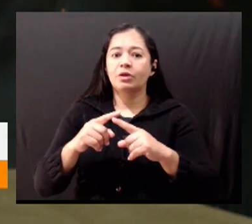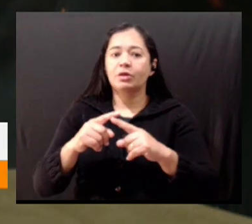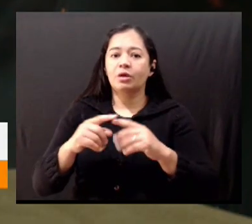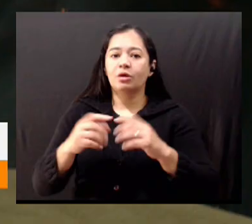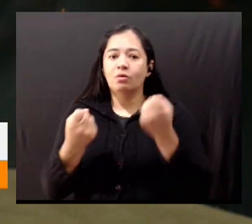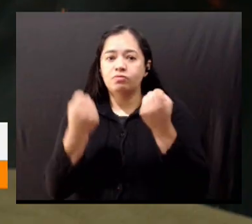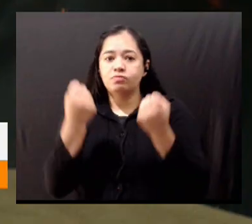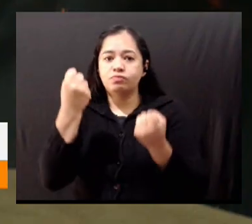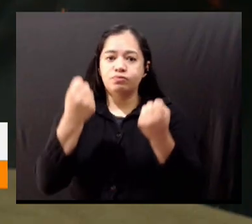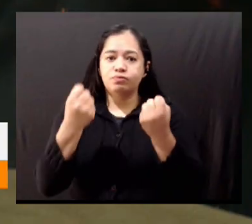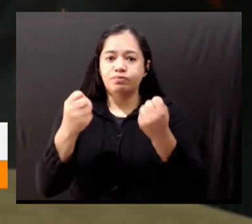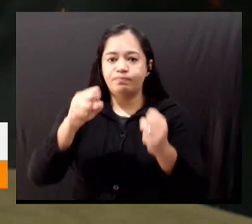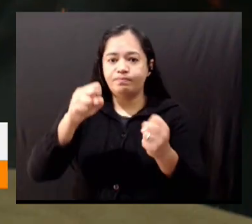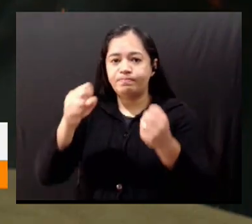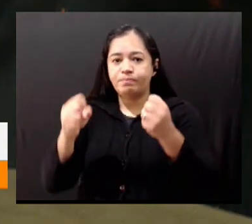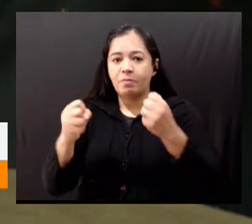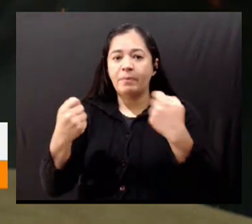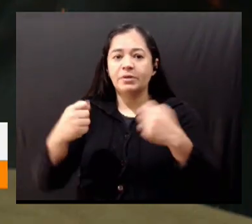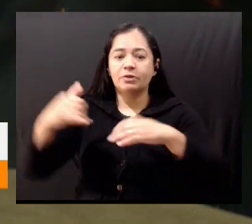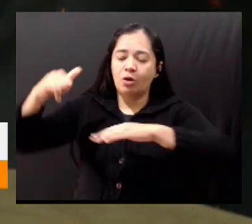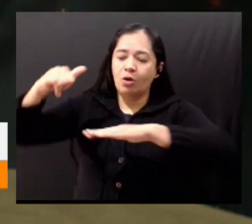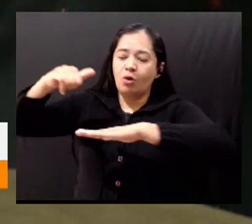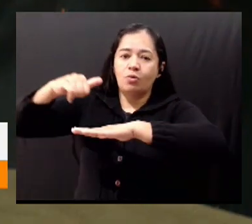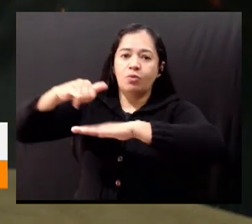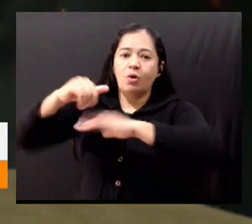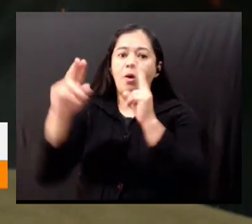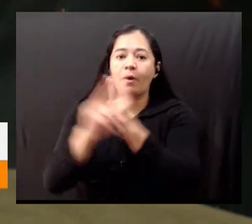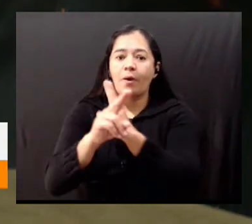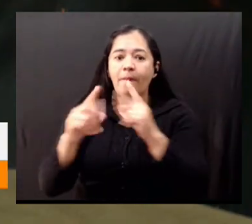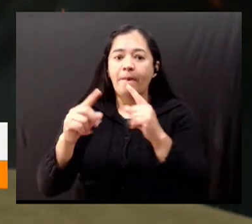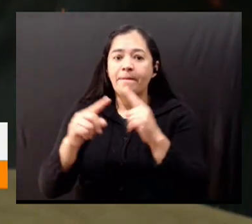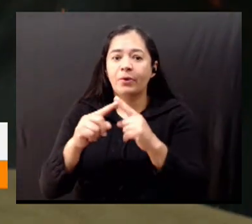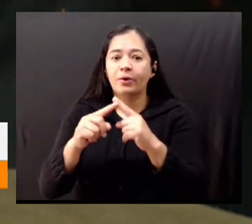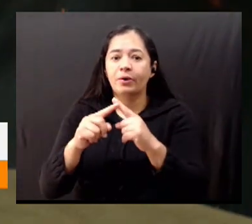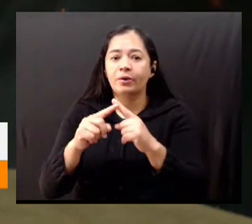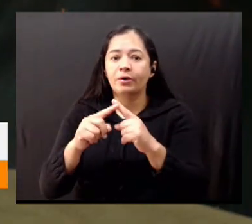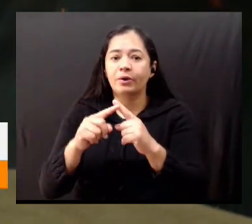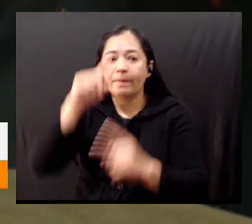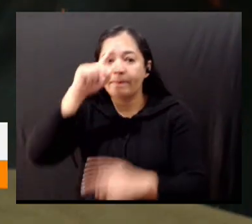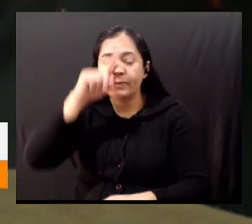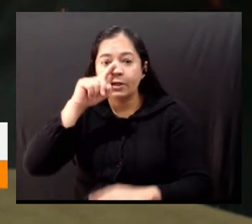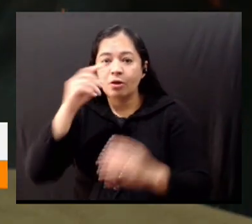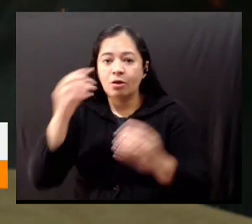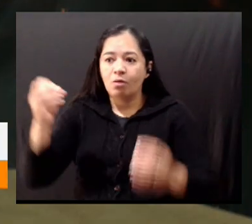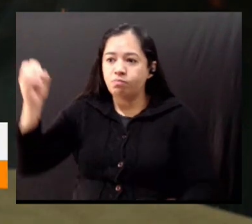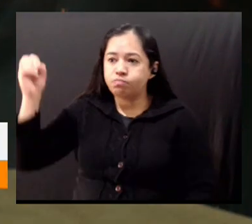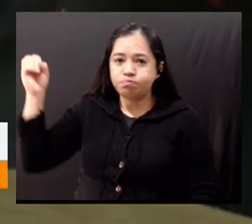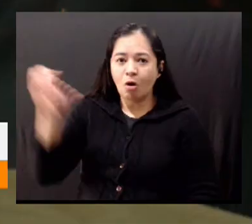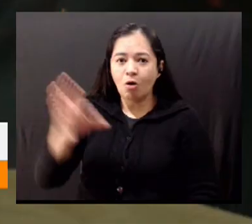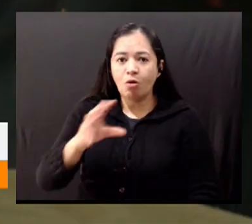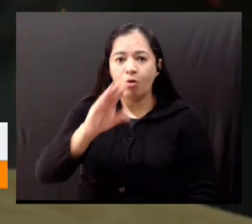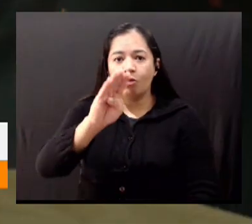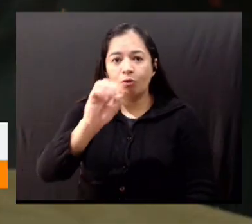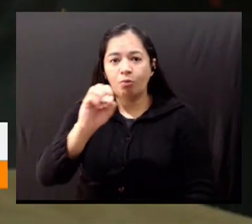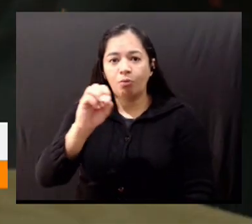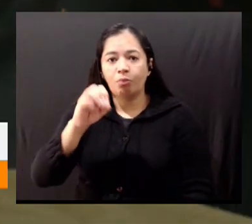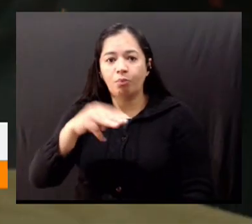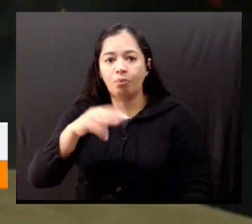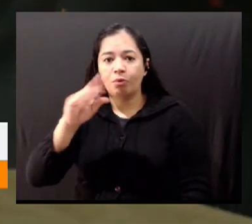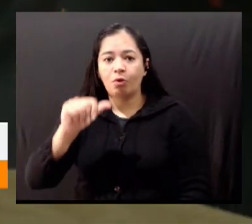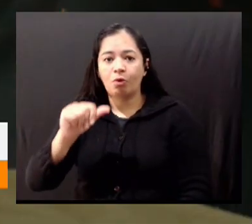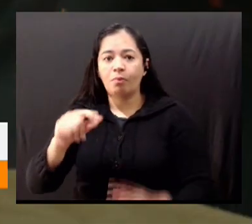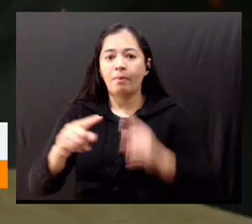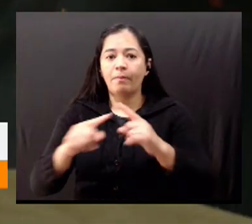de emergência porque tinha uma ameaça de bomba. Qual era essa ameaça de bomba? No banheiro do avião tinha um